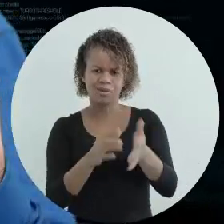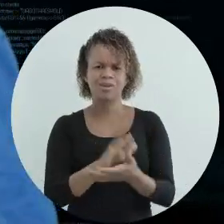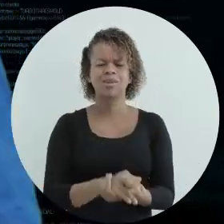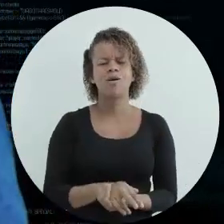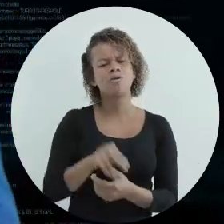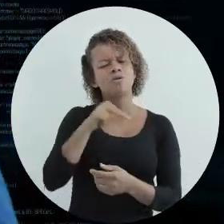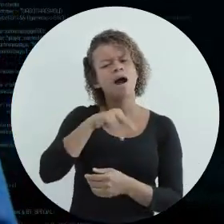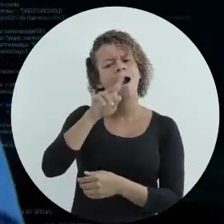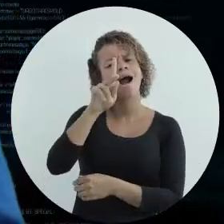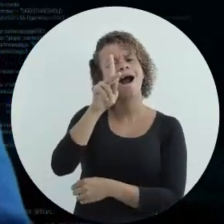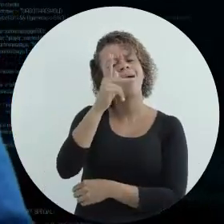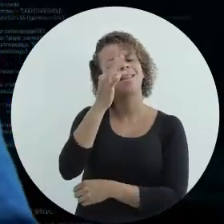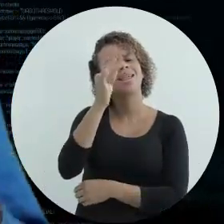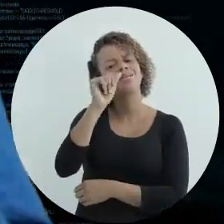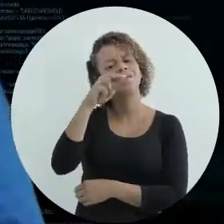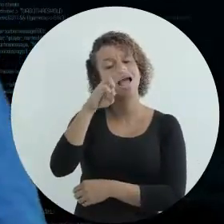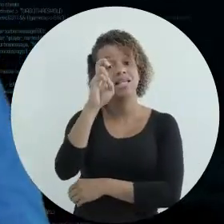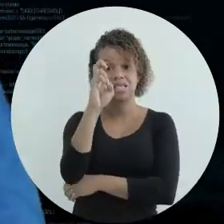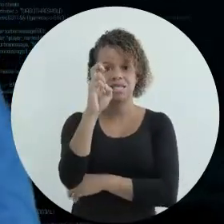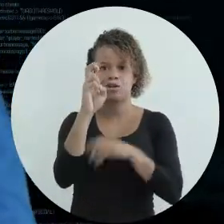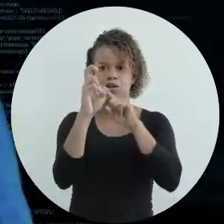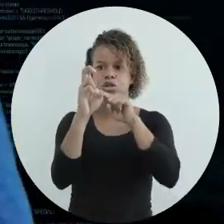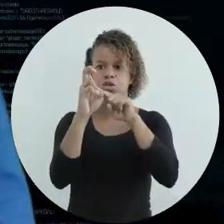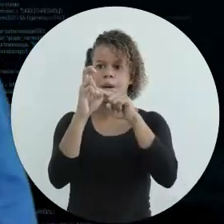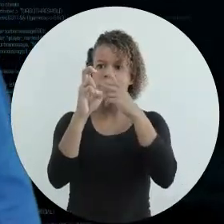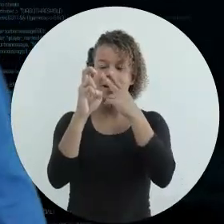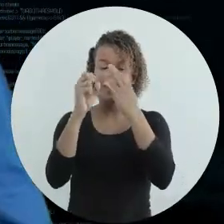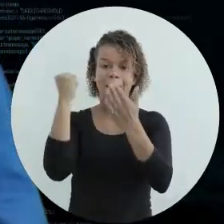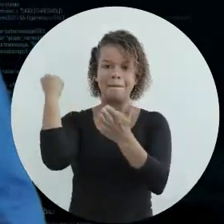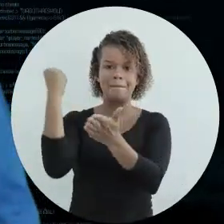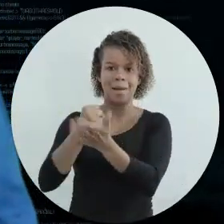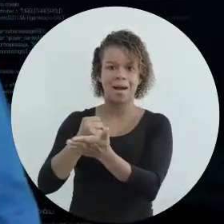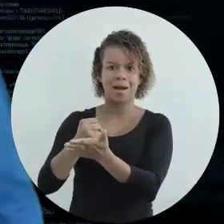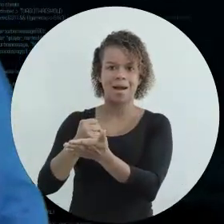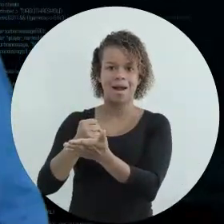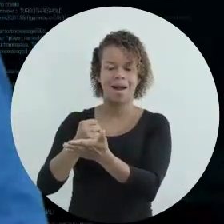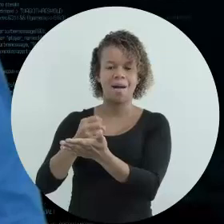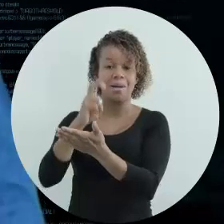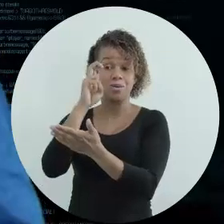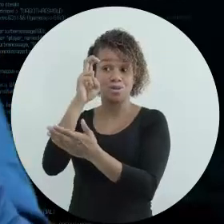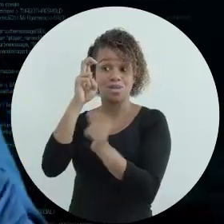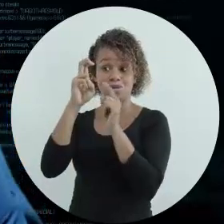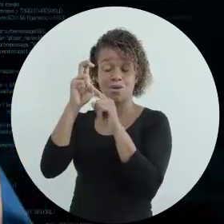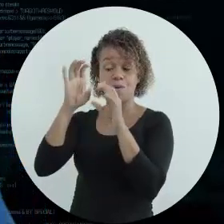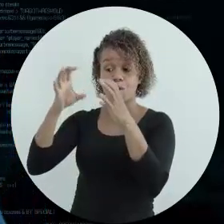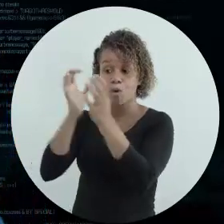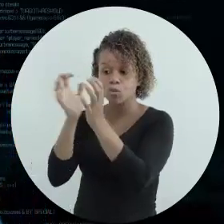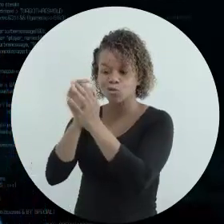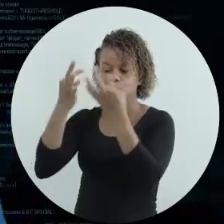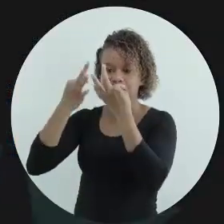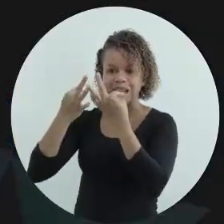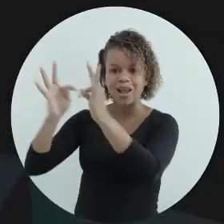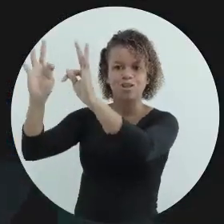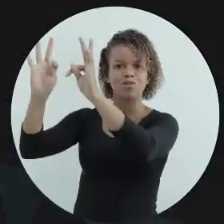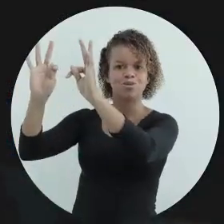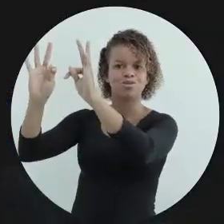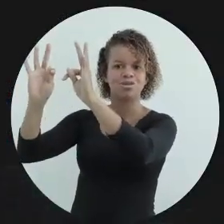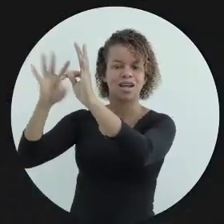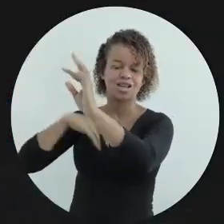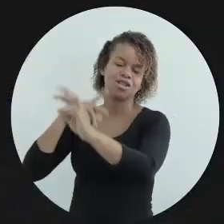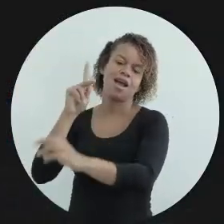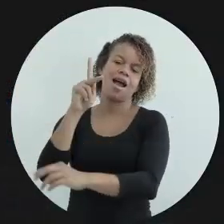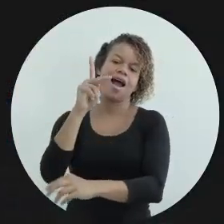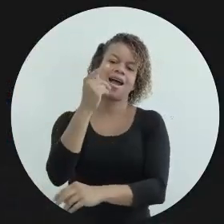não é só HTML, ele é uma marca. O HTML5, na verdade, é um conjunto de tecnologias. A gente tem o HTML, a gente tem